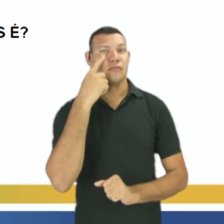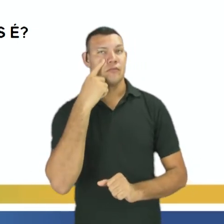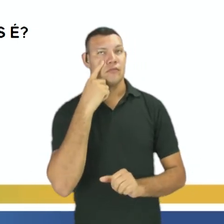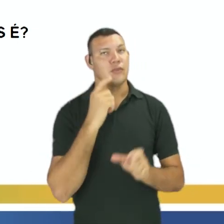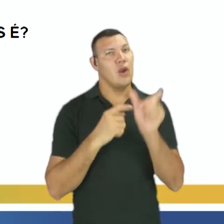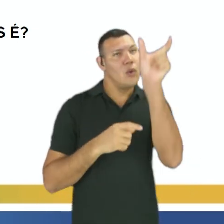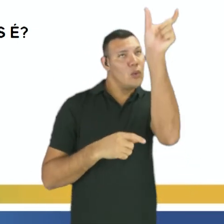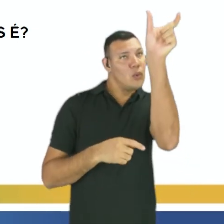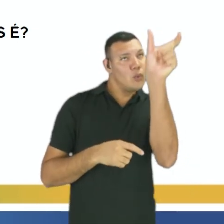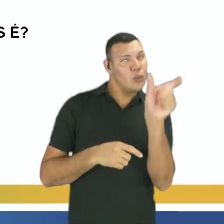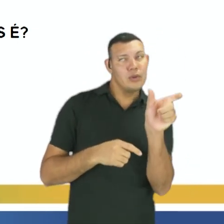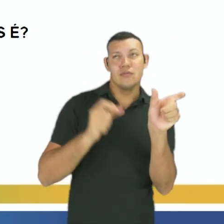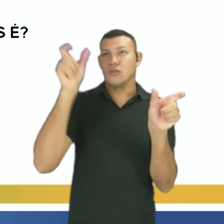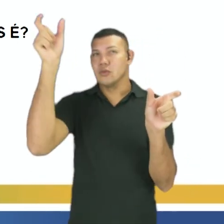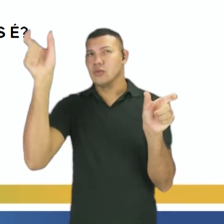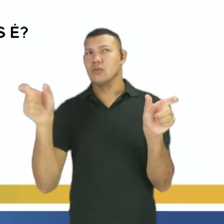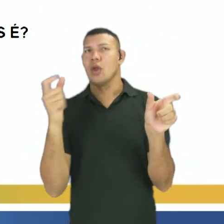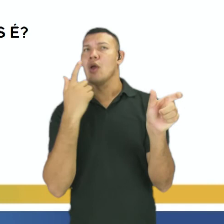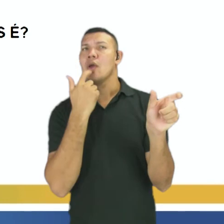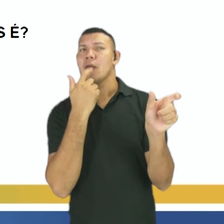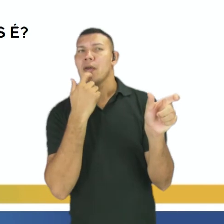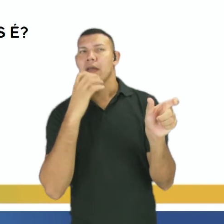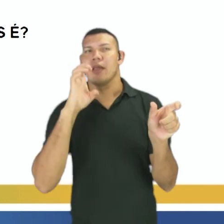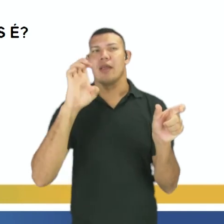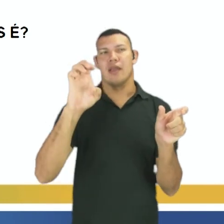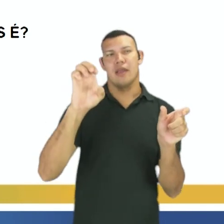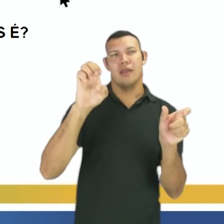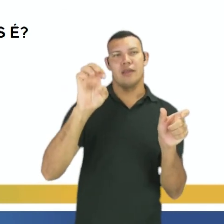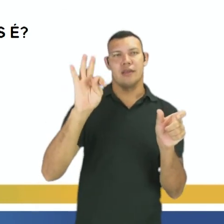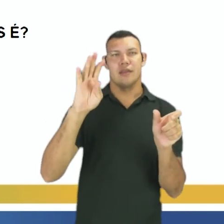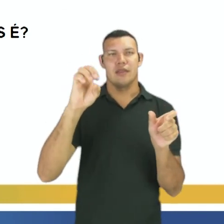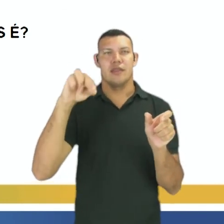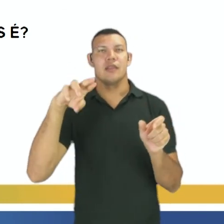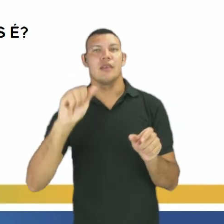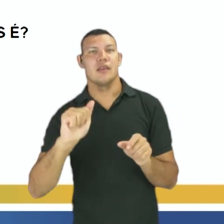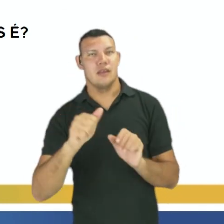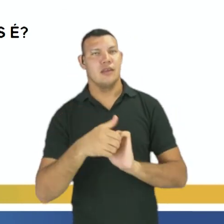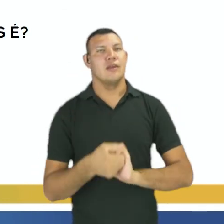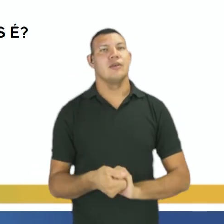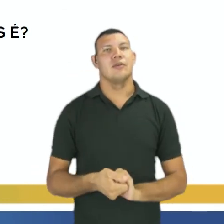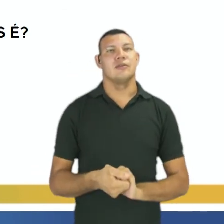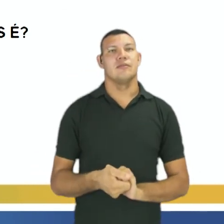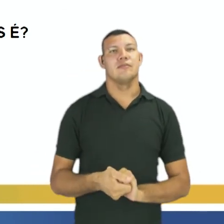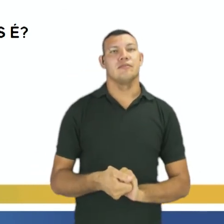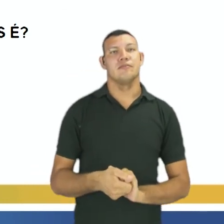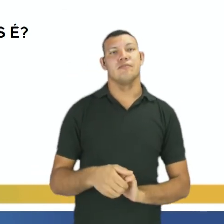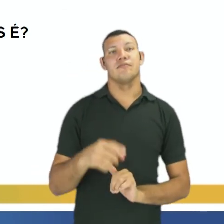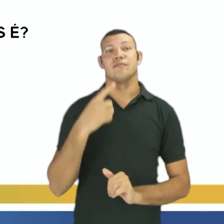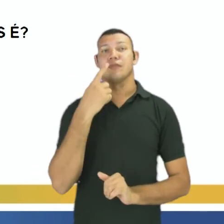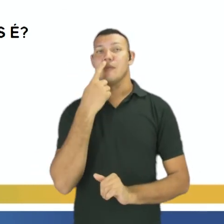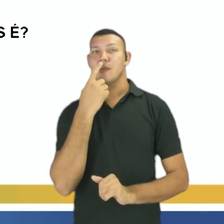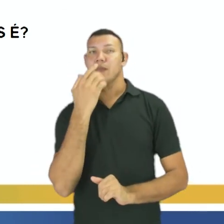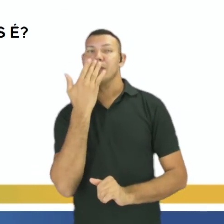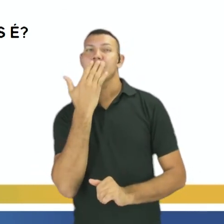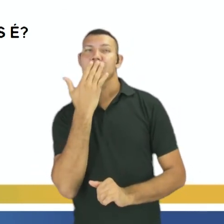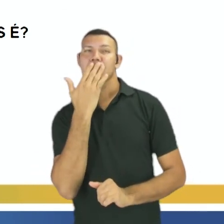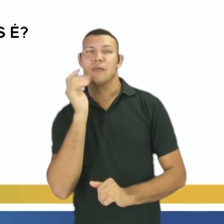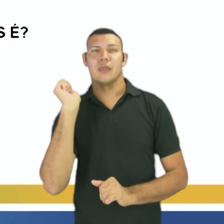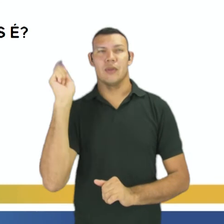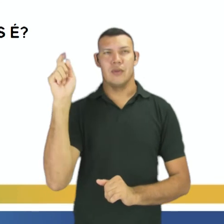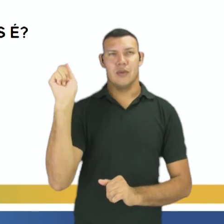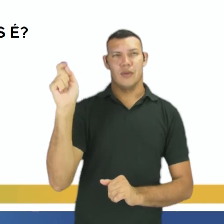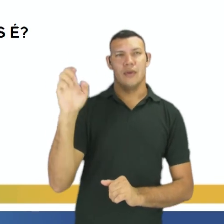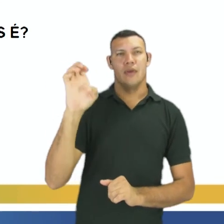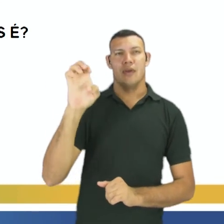parte vermelha é cetona. E essa parte em azul é um éster. Lembra que éster